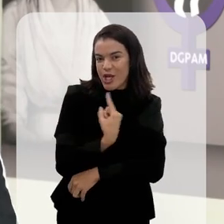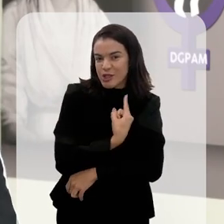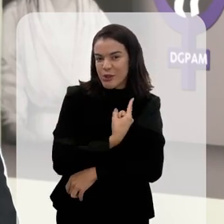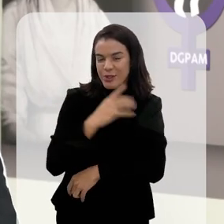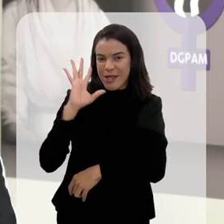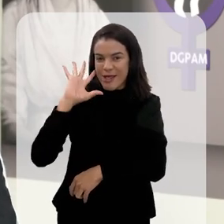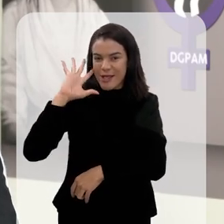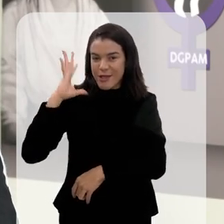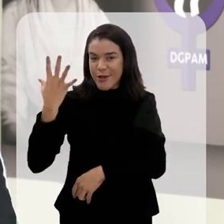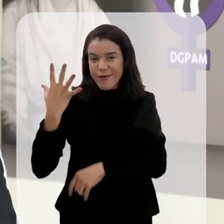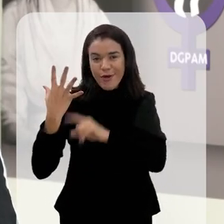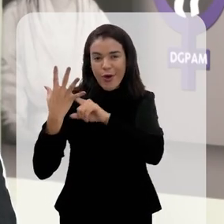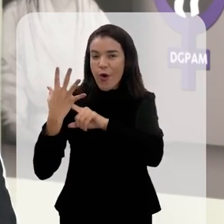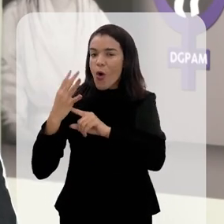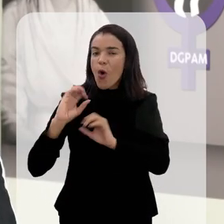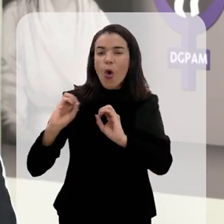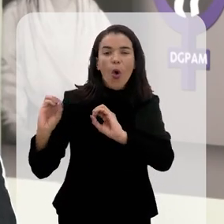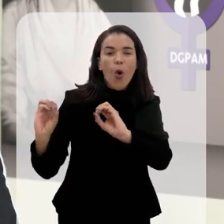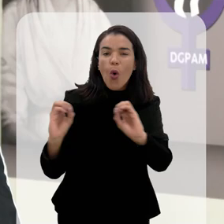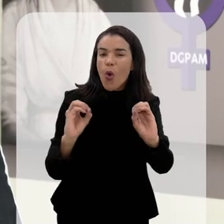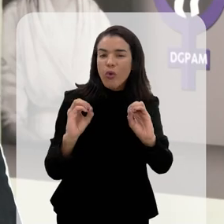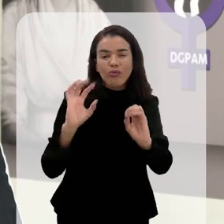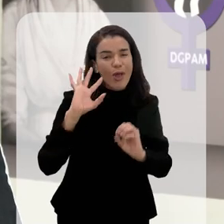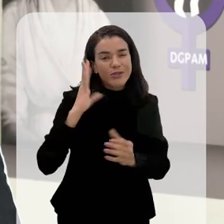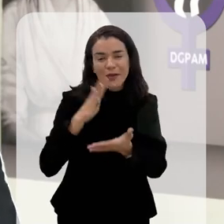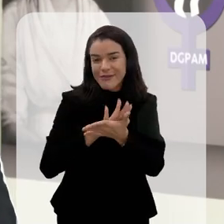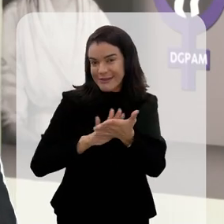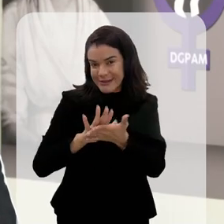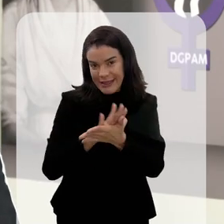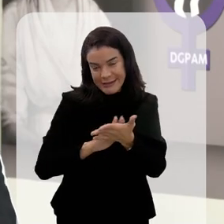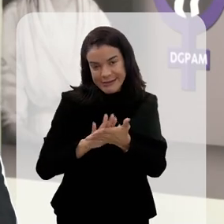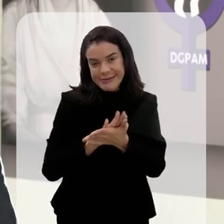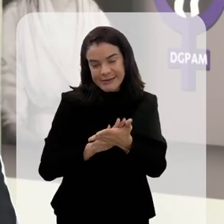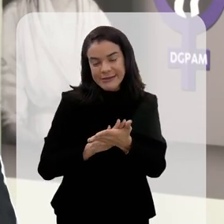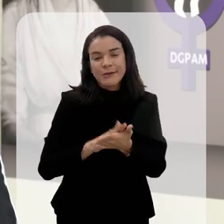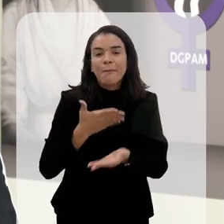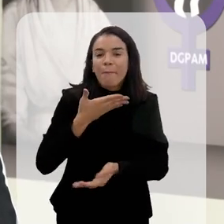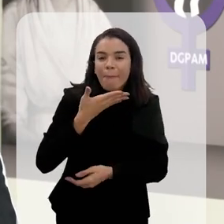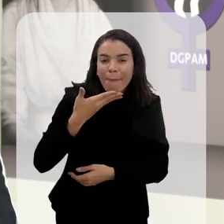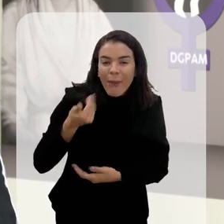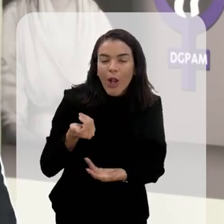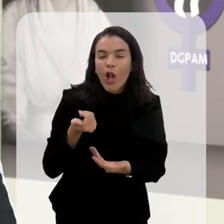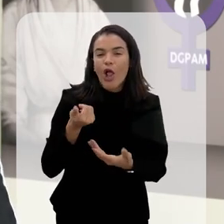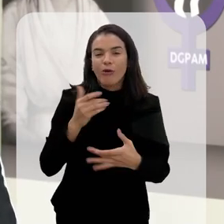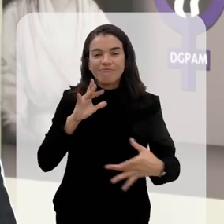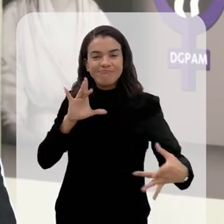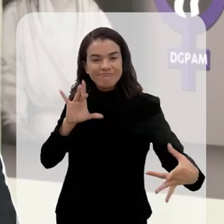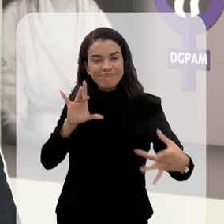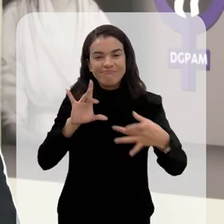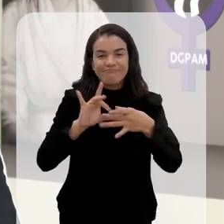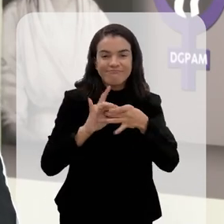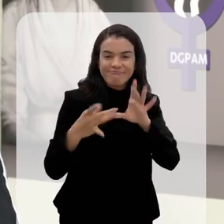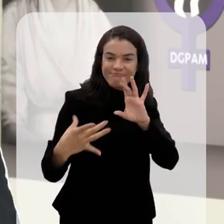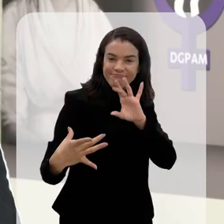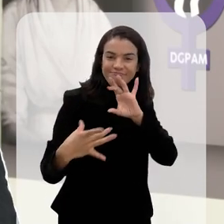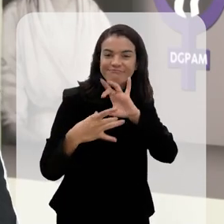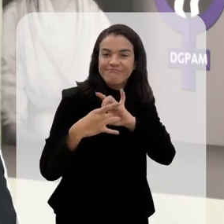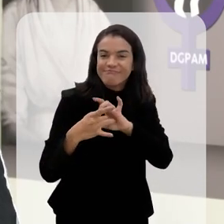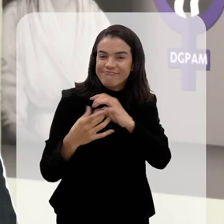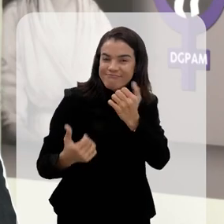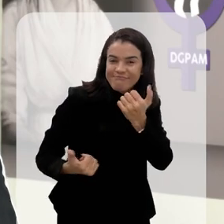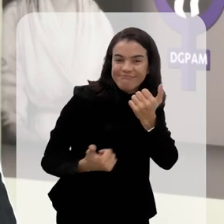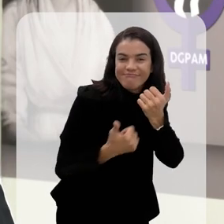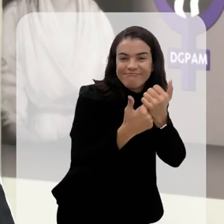dessa situação, ou não sai ninguém. Então, melhor é que possamos nos unir,